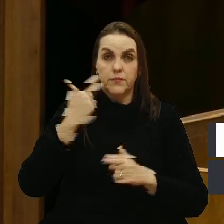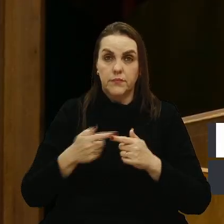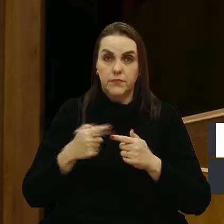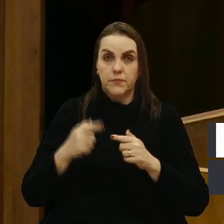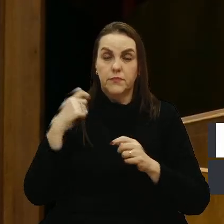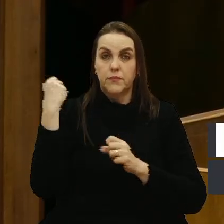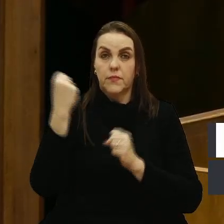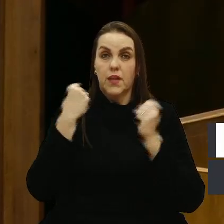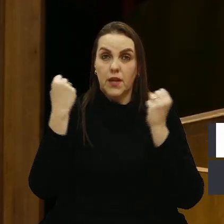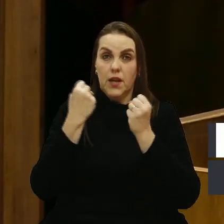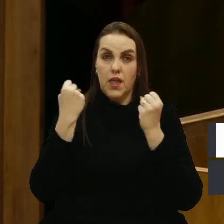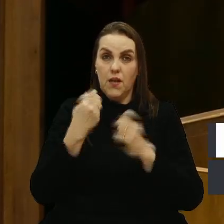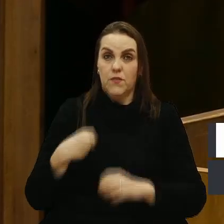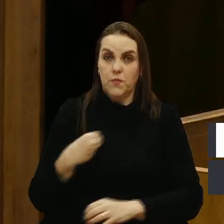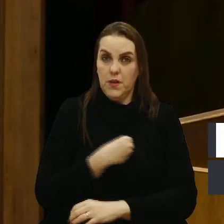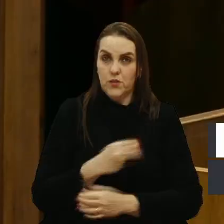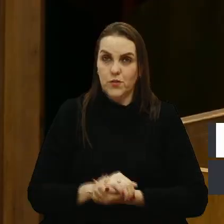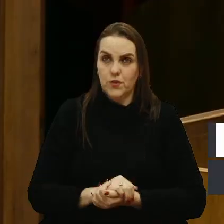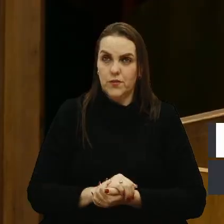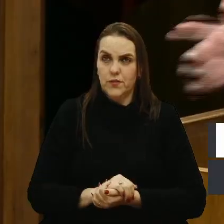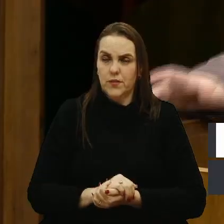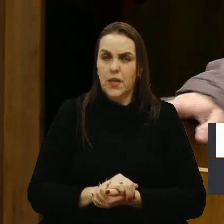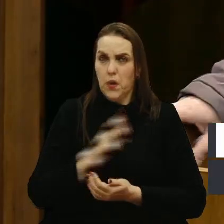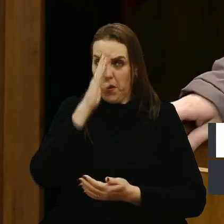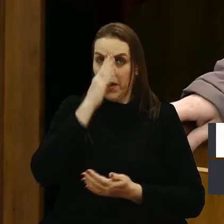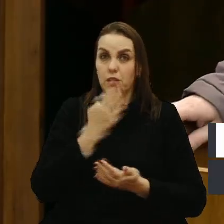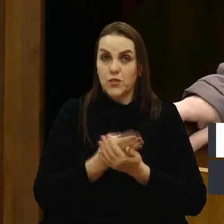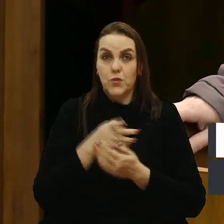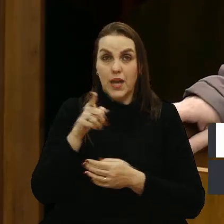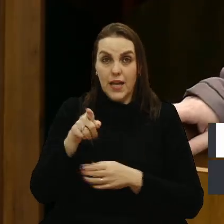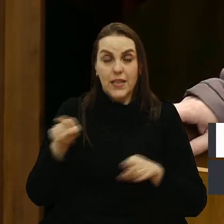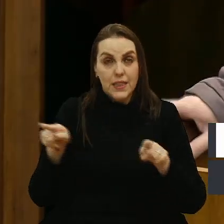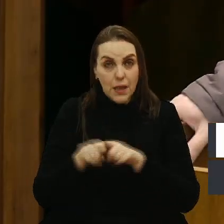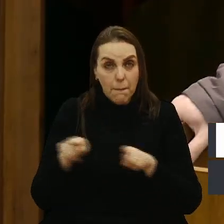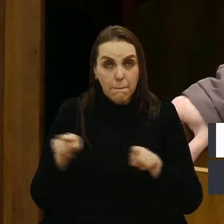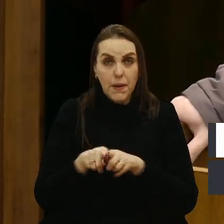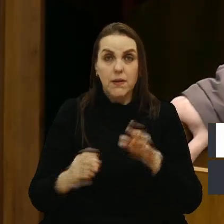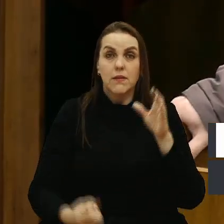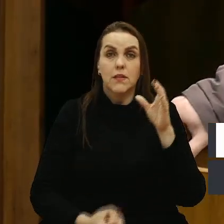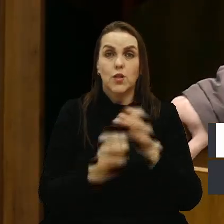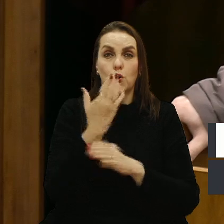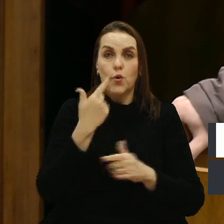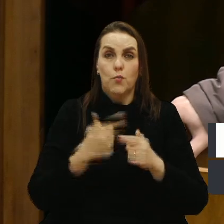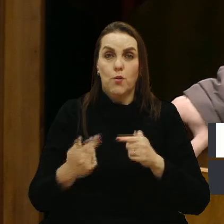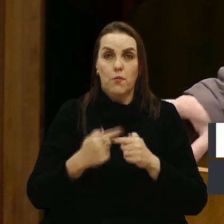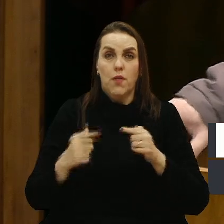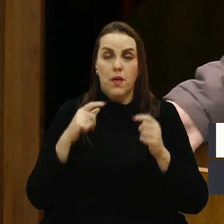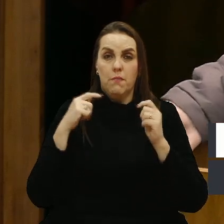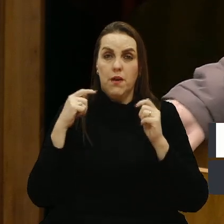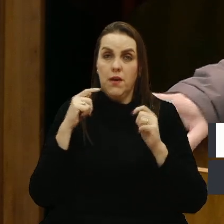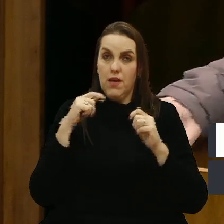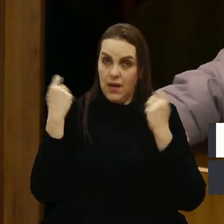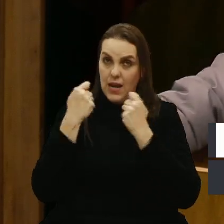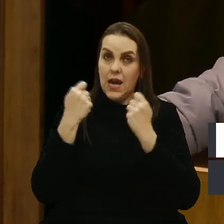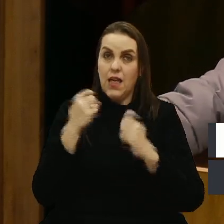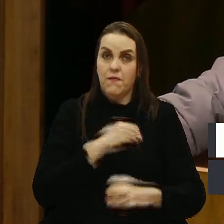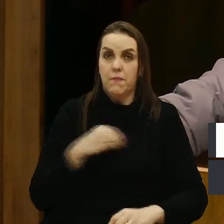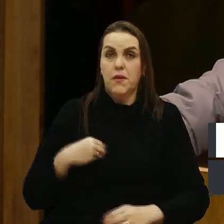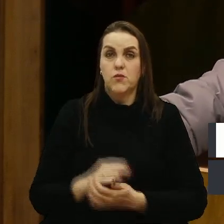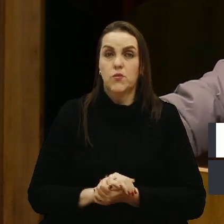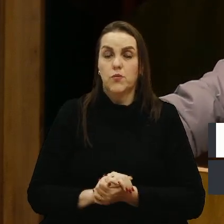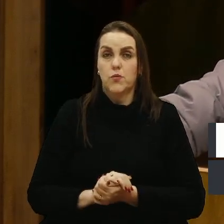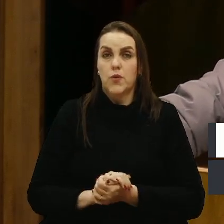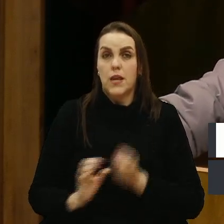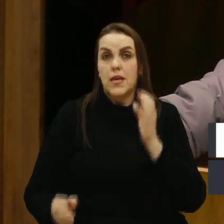médicos. Eu acho que ele acabou gerando também o problema da greve dos médicos, né? Esse governo acaba criando problema para